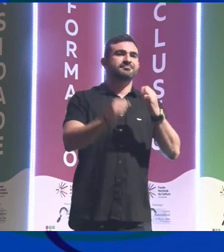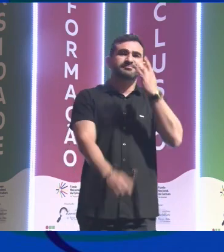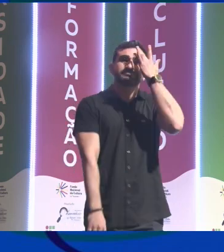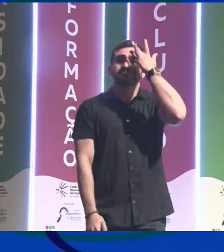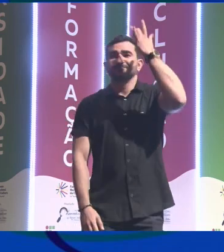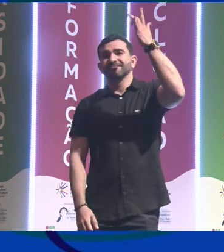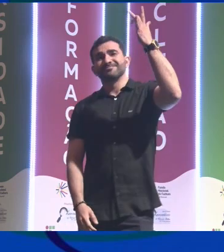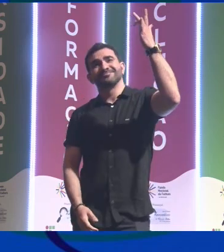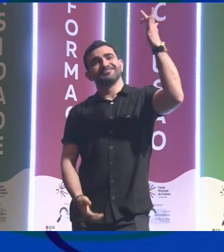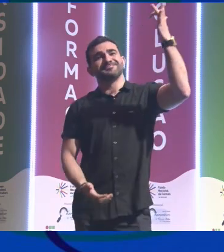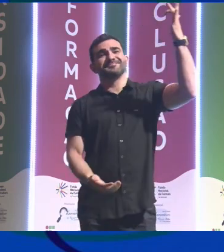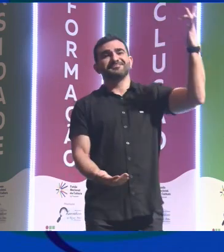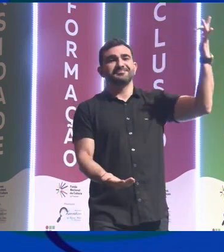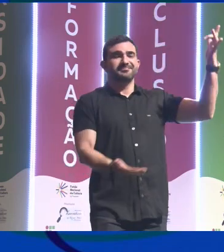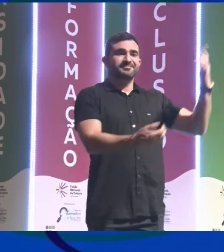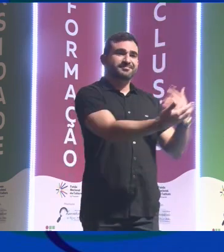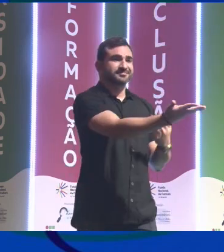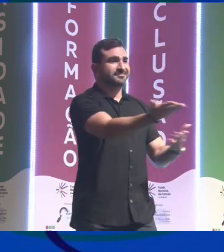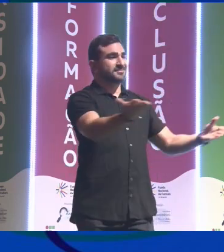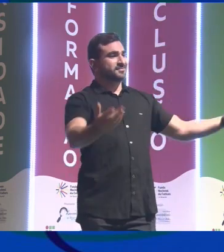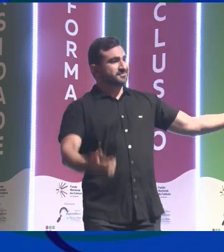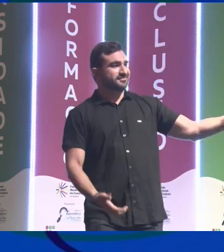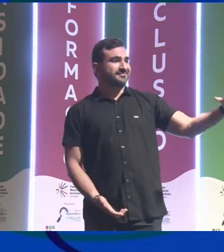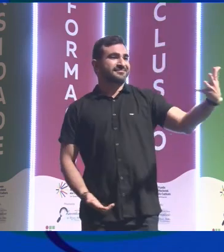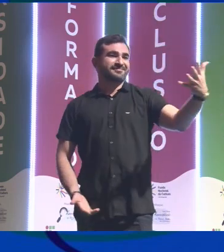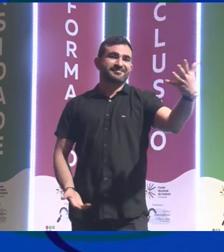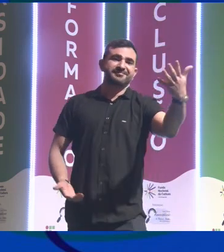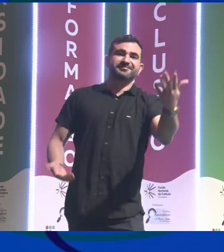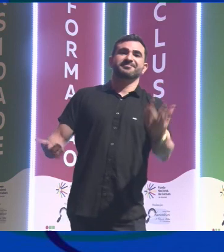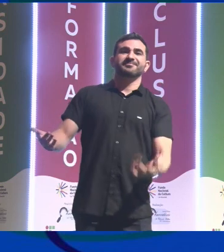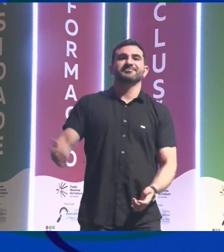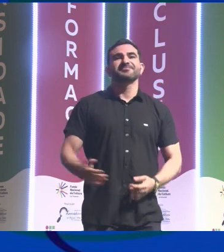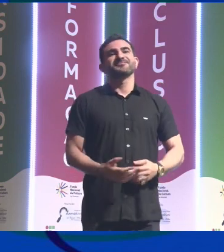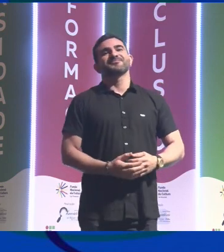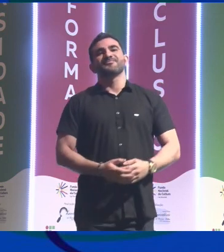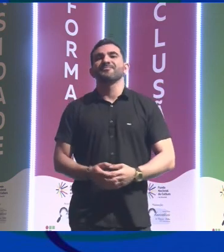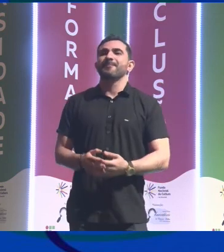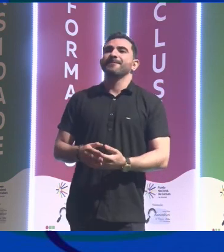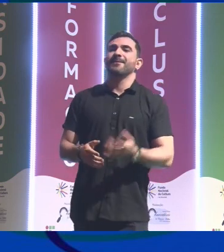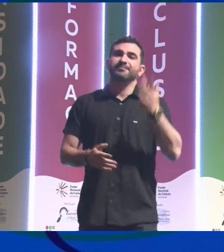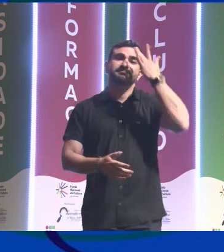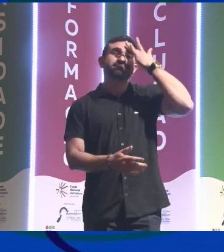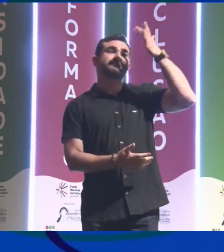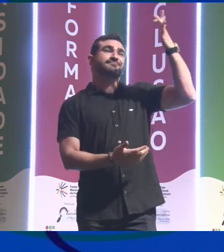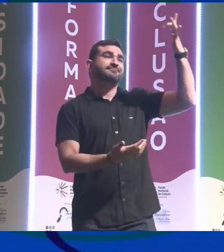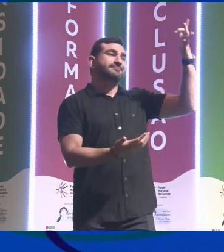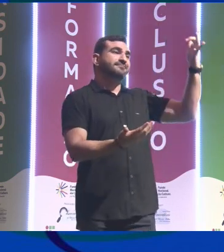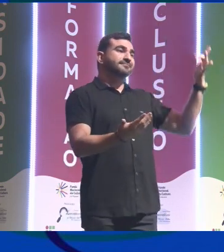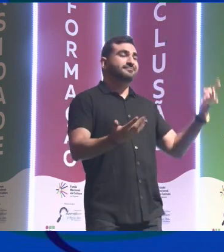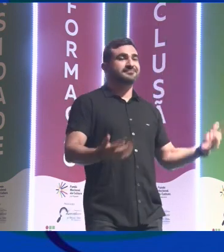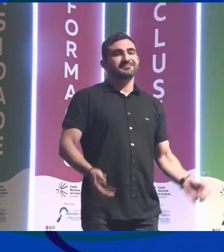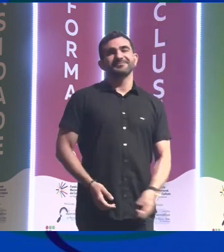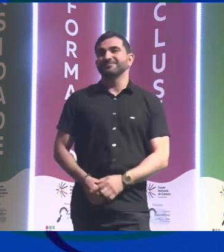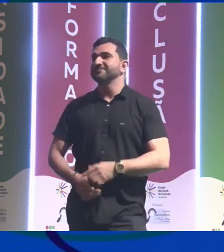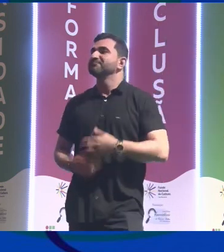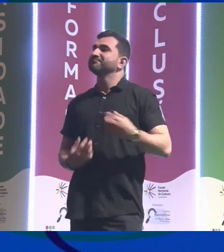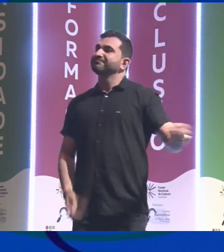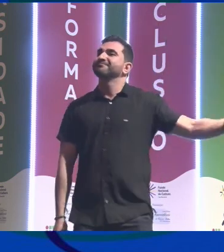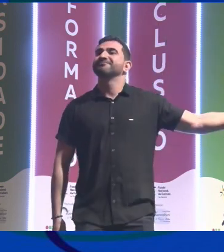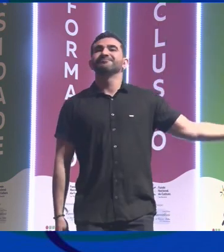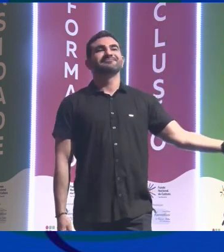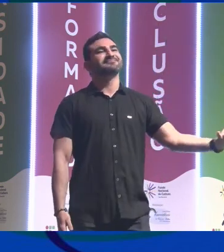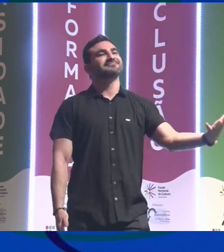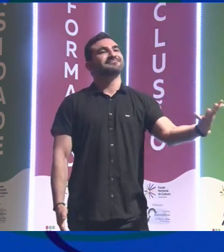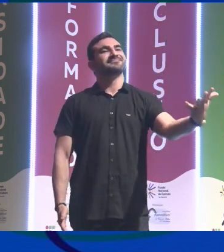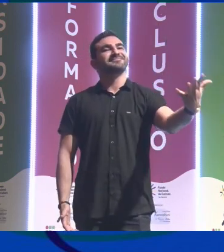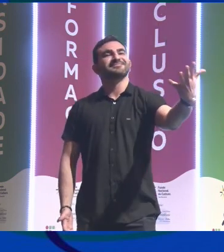Amanhã vai ser outro dia. Amanhã vai